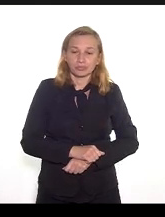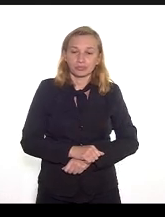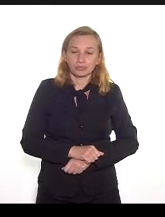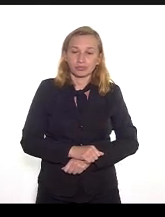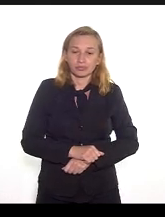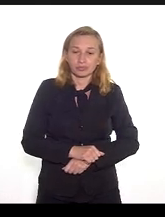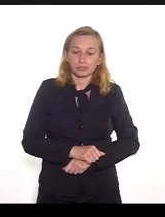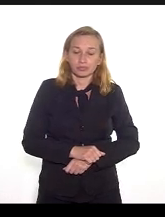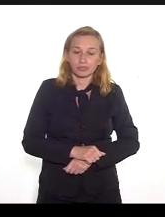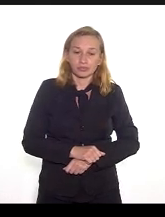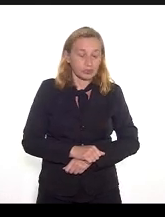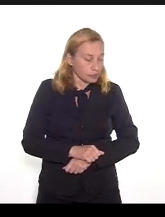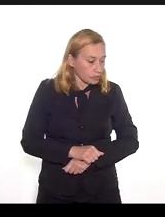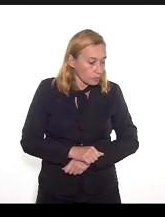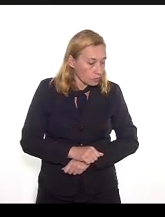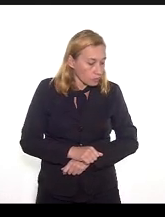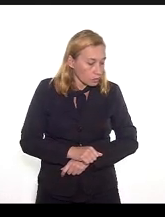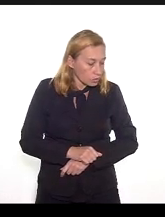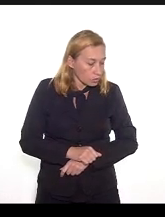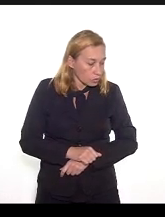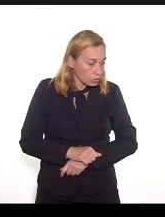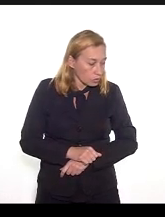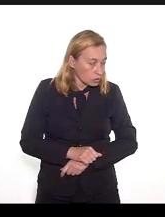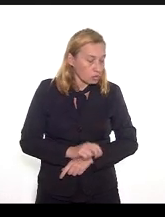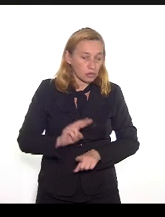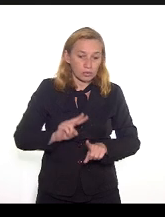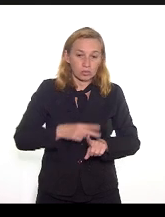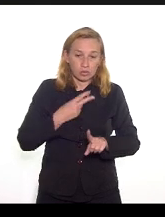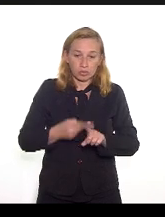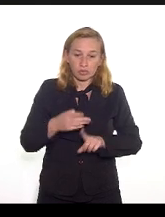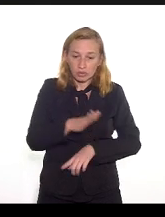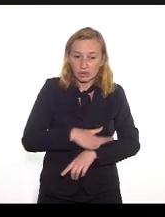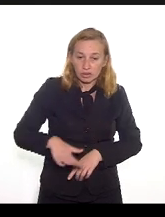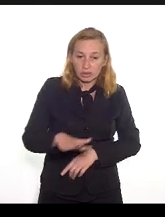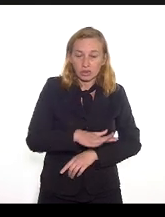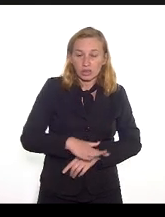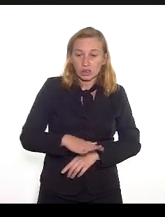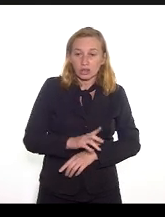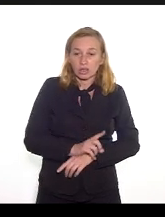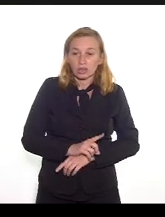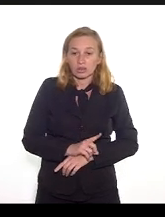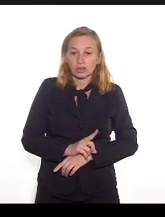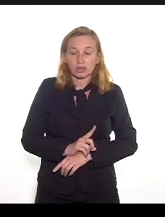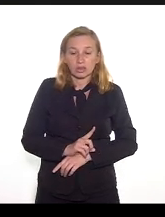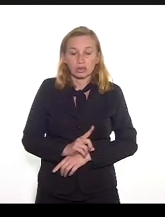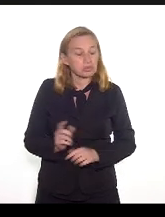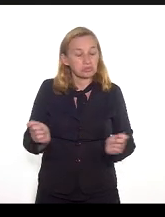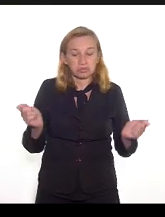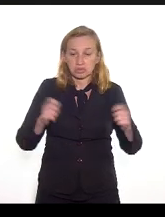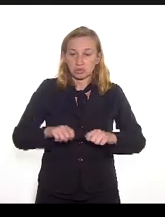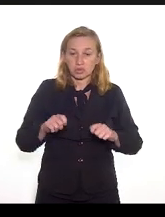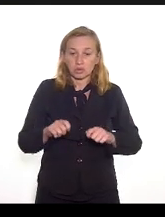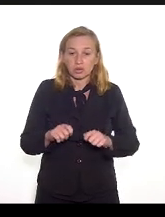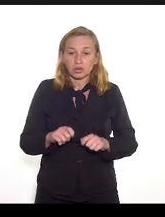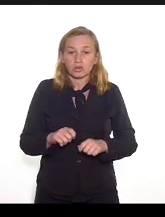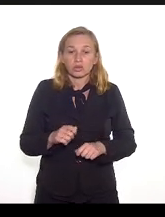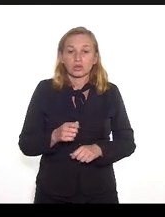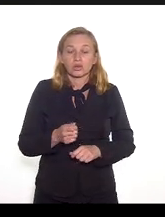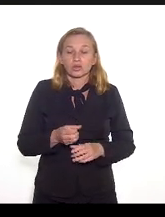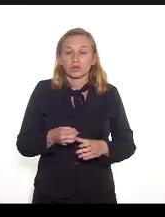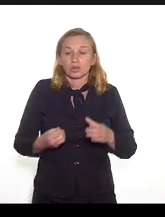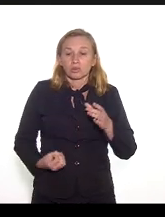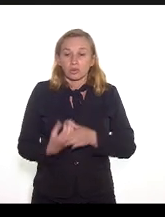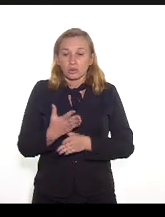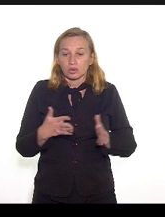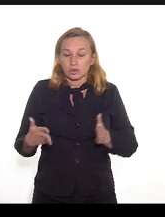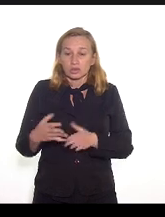Com o desdobramento para outros setores. Então, não possibilitou gerar maiores encadeamentos produtivos.